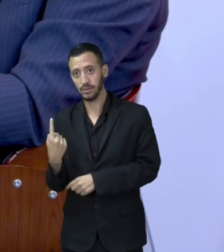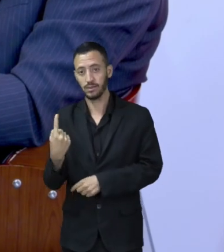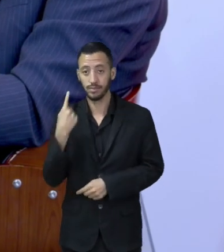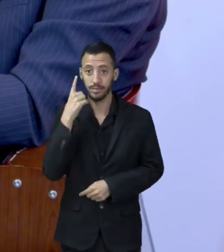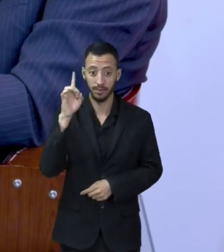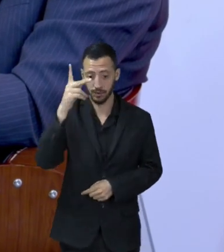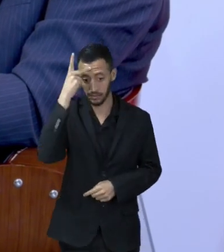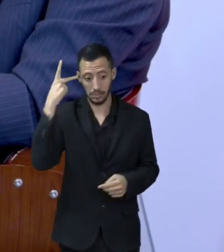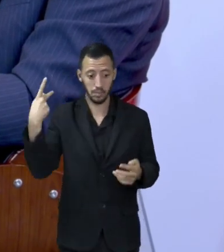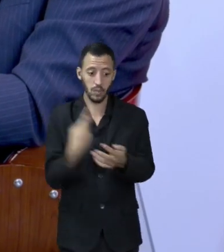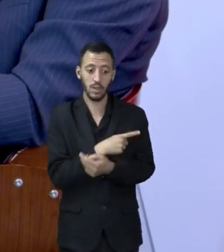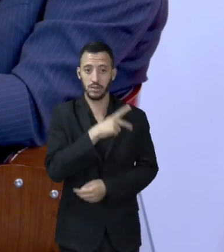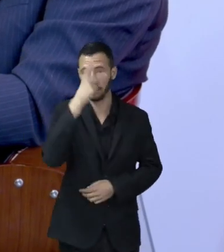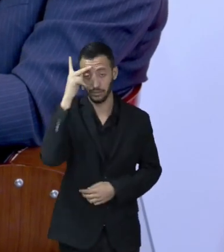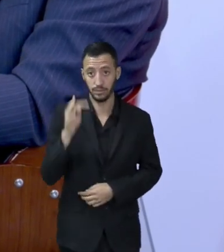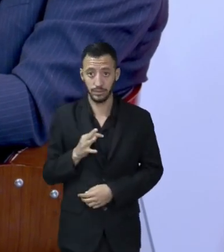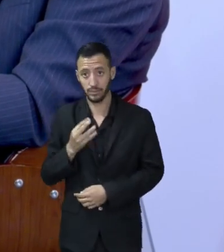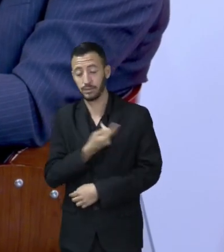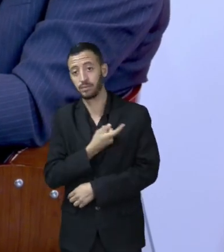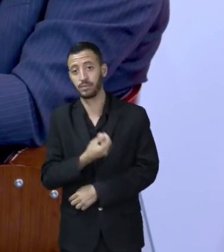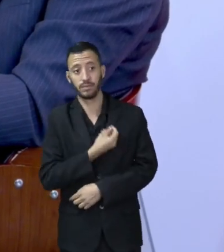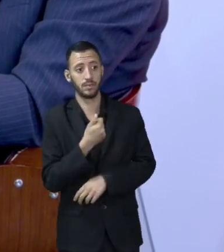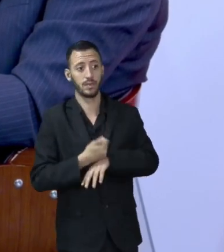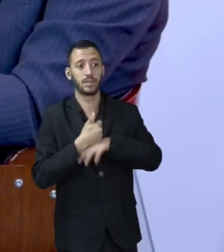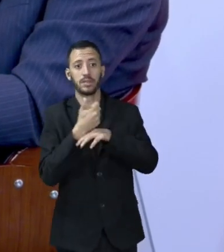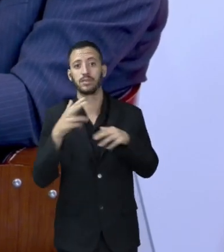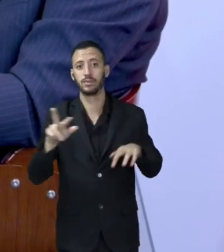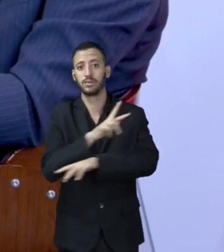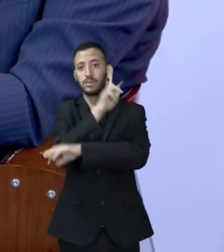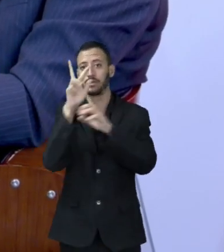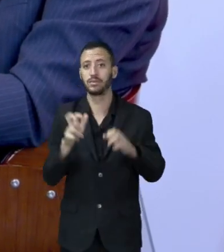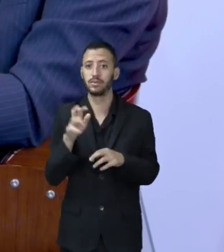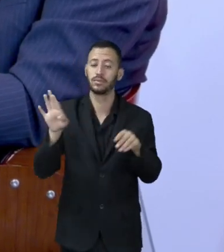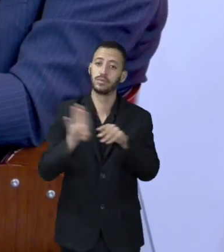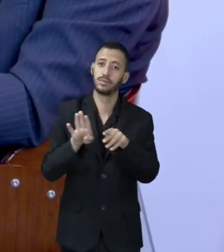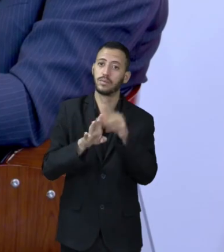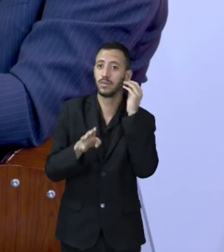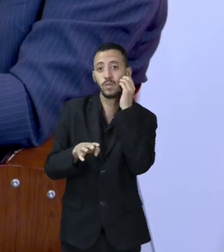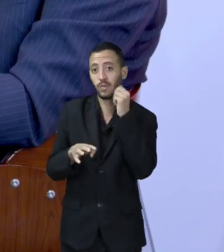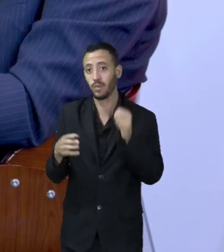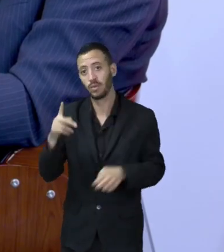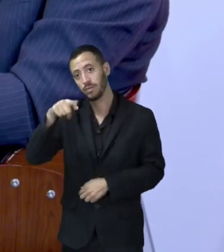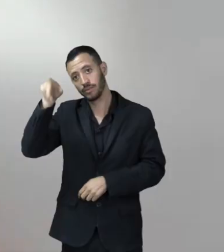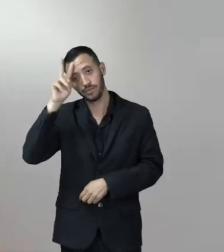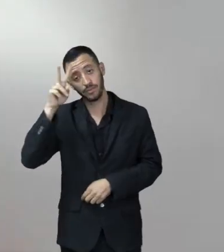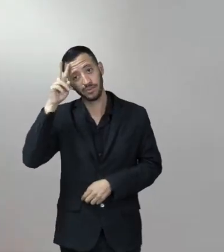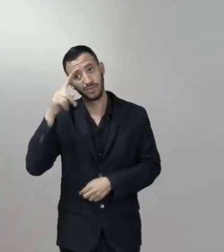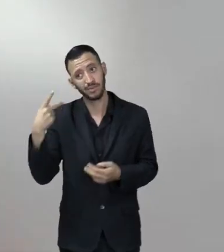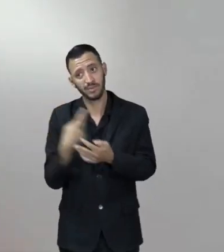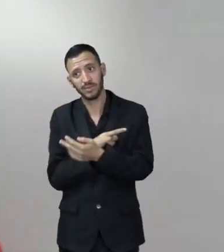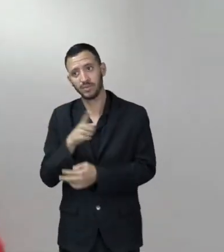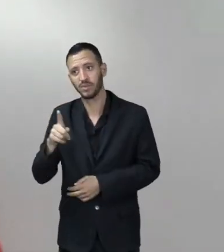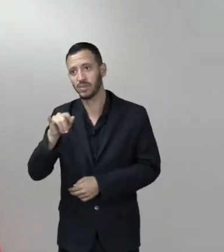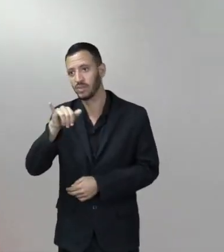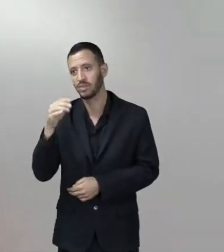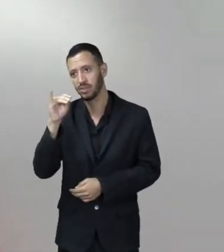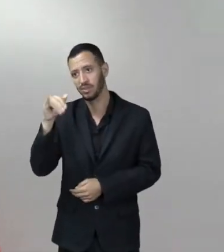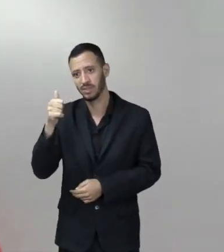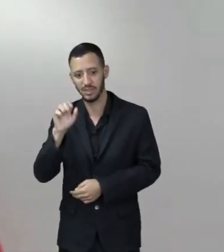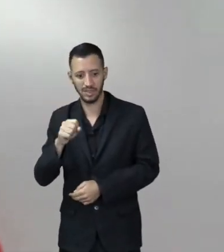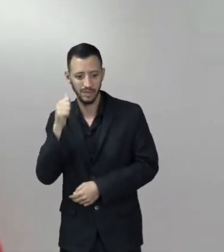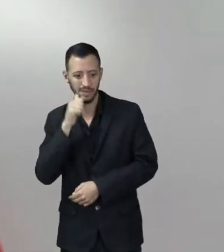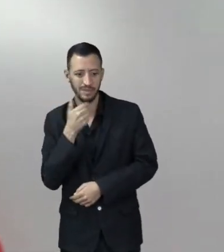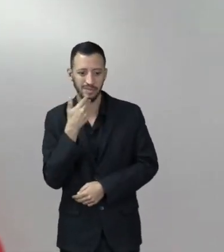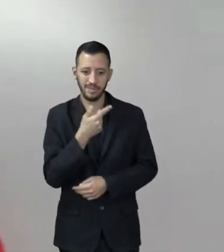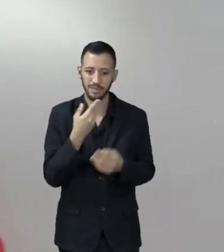atinge só pessoas trans, estão mostrando a qualidade dela em outros temas, assim como, se vocês lembram daquele inquérito das joias, foi ela que pediu, na verdade,